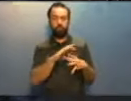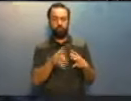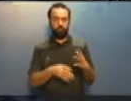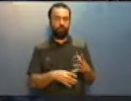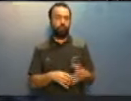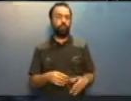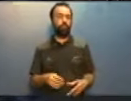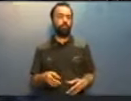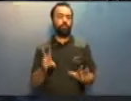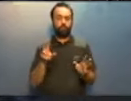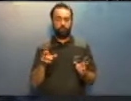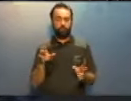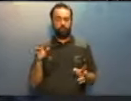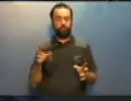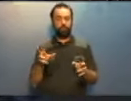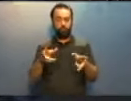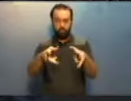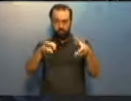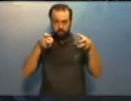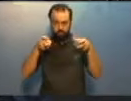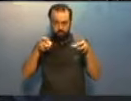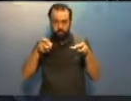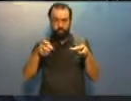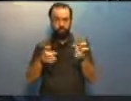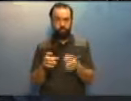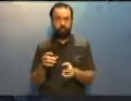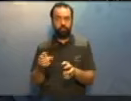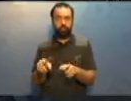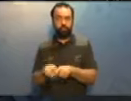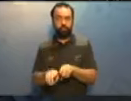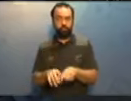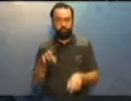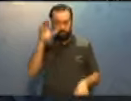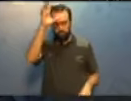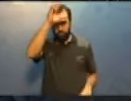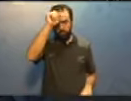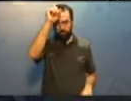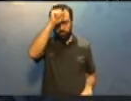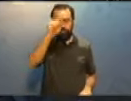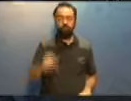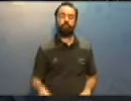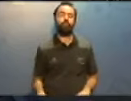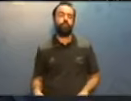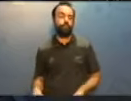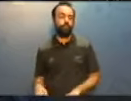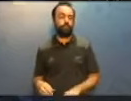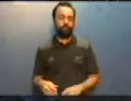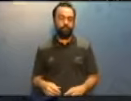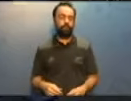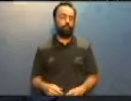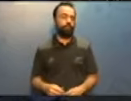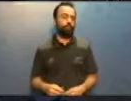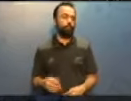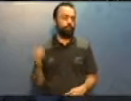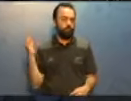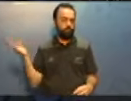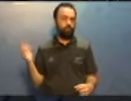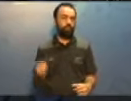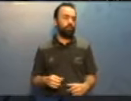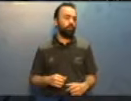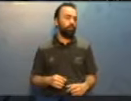desses cinco sentidos, que nós temos as nossas aprendizagens de tudo. Nós aprendemos tudo com a ajuda desses sentidos. Vamos ver um pouquinho